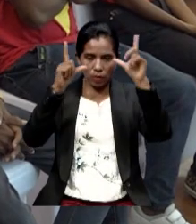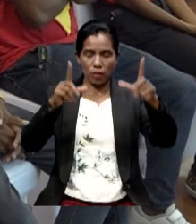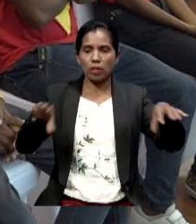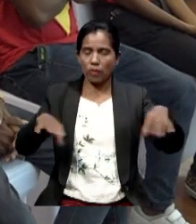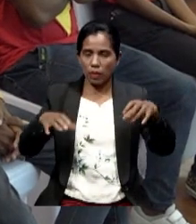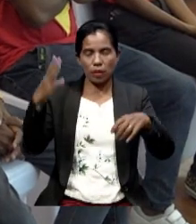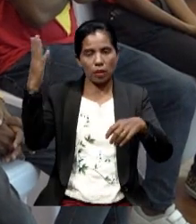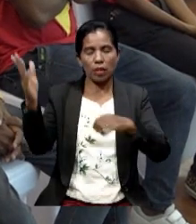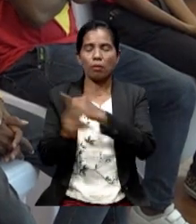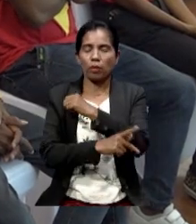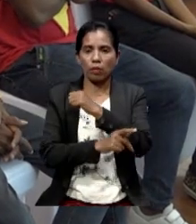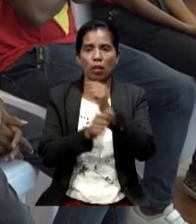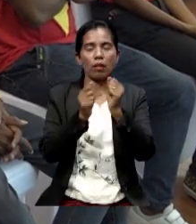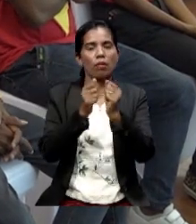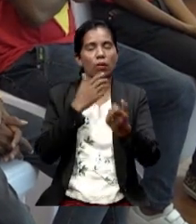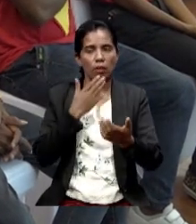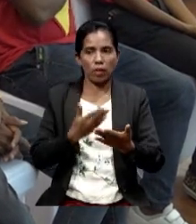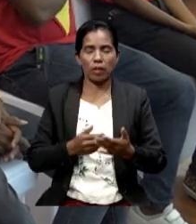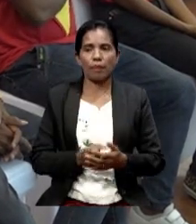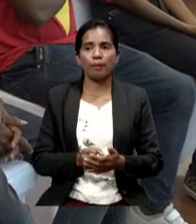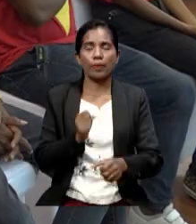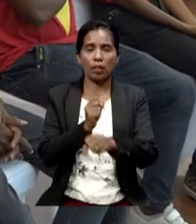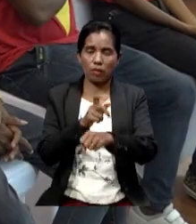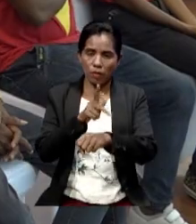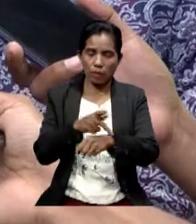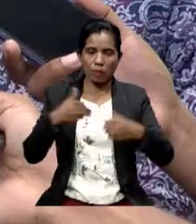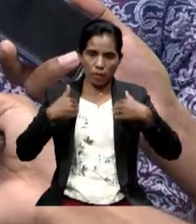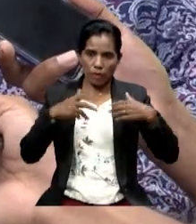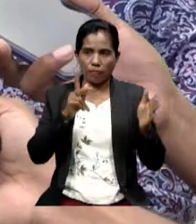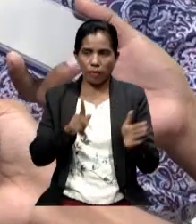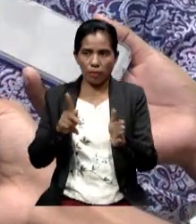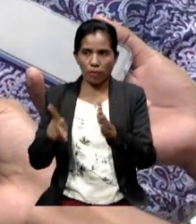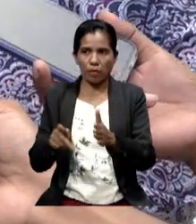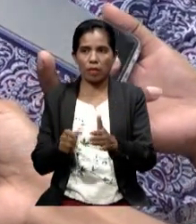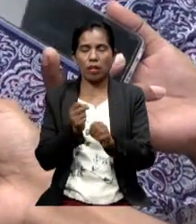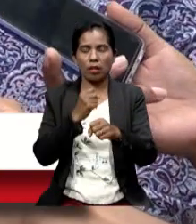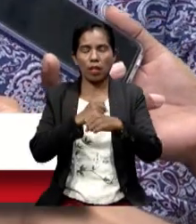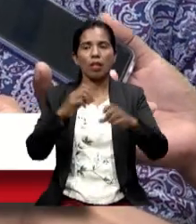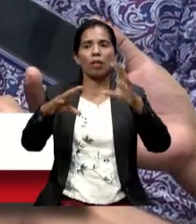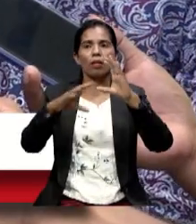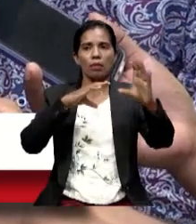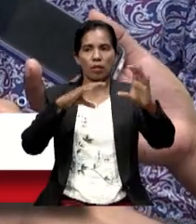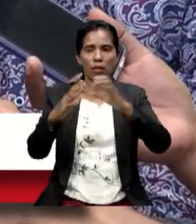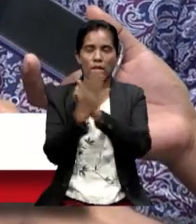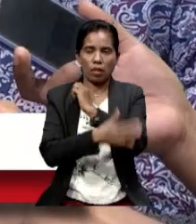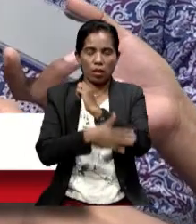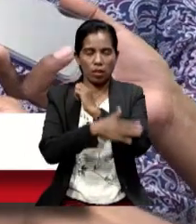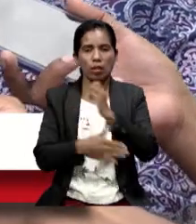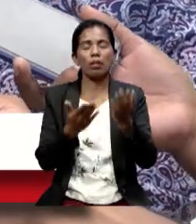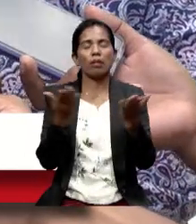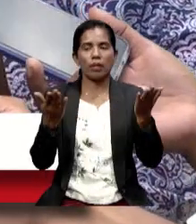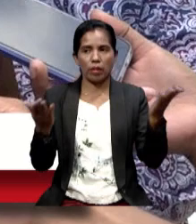a Portugal, ho digno. Se popa iha plano. Plano atu halo komunikasi ho nasau ne beret maka